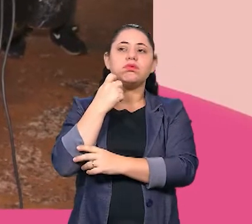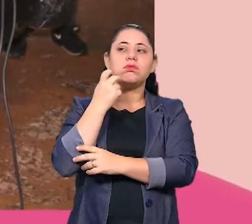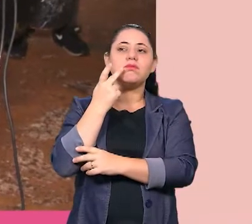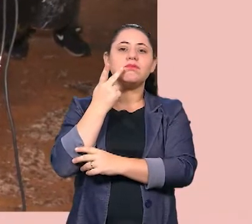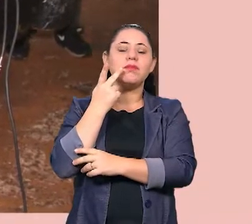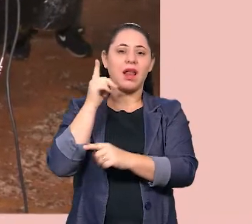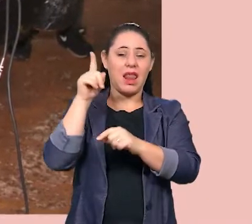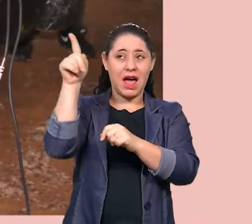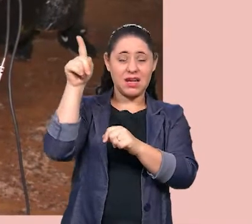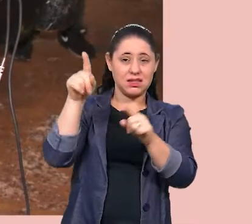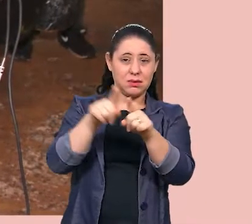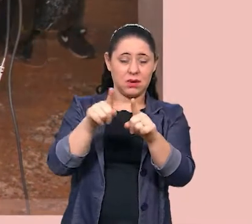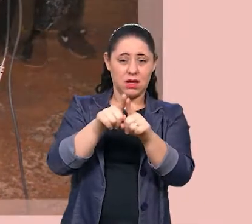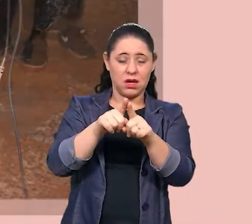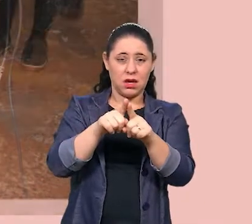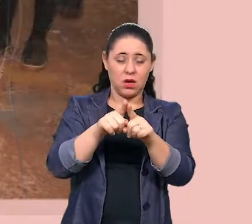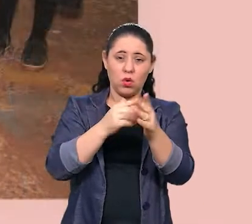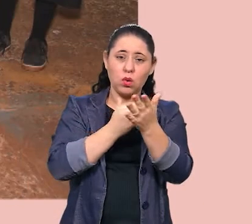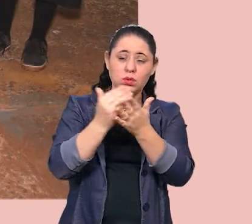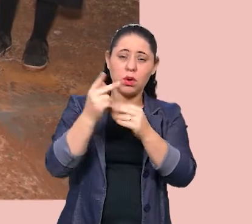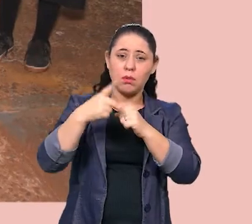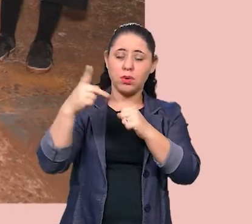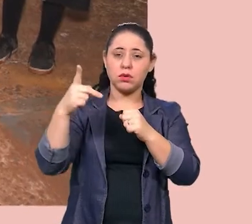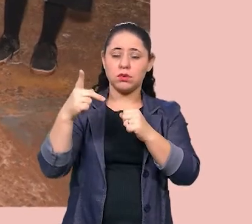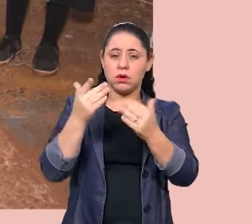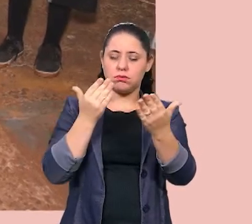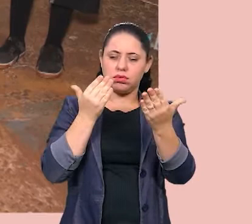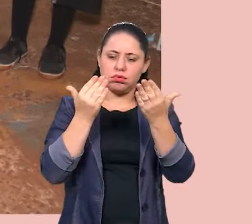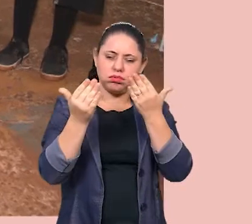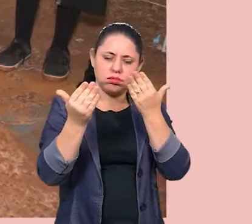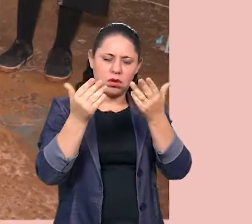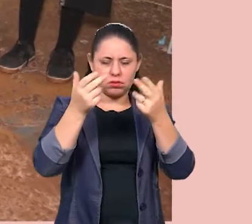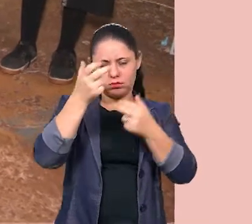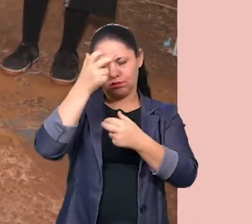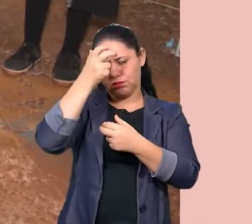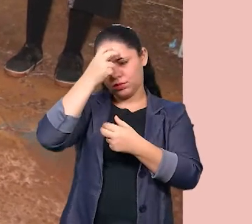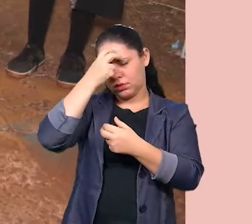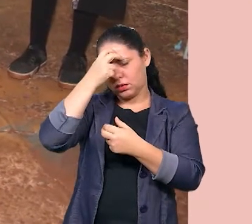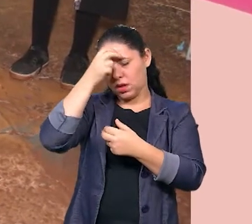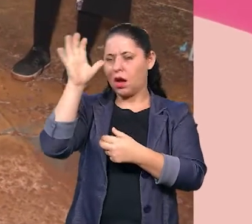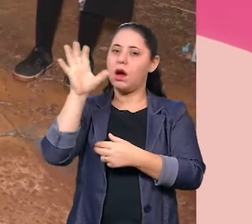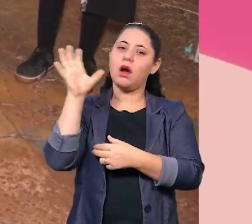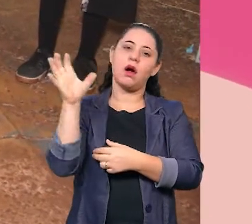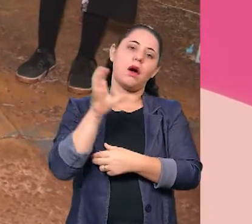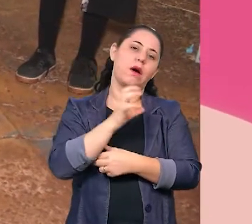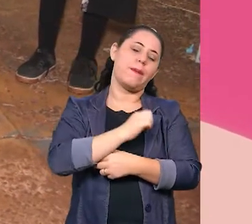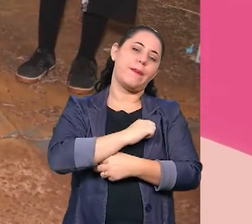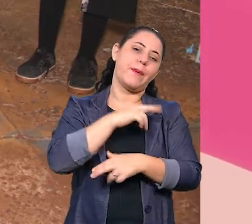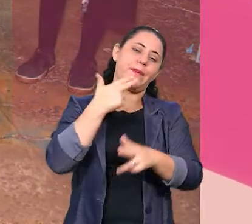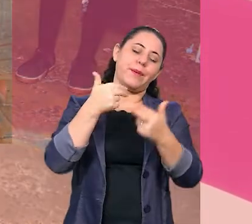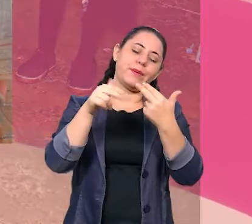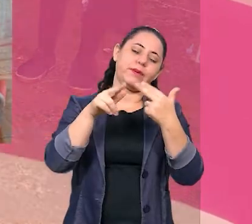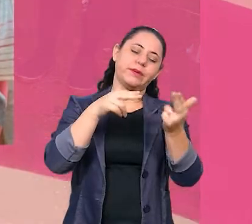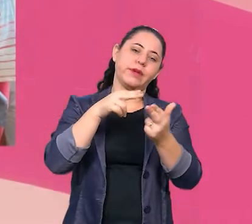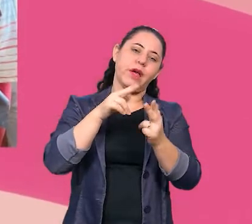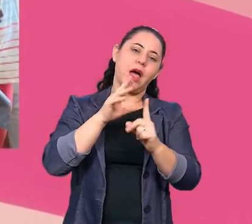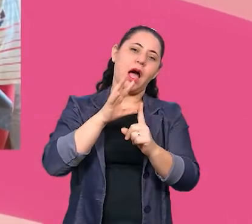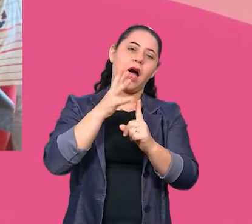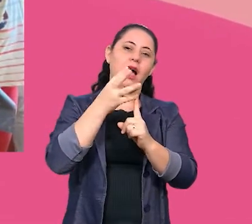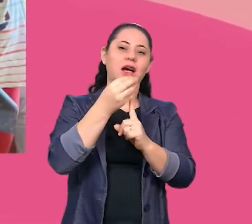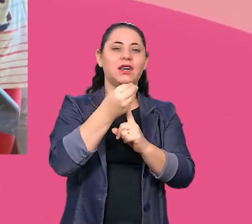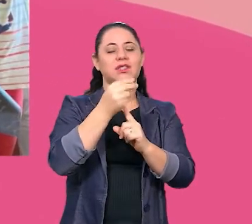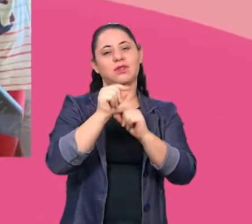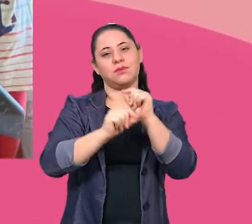pós em neuropsicopedagogia, mas amo música, amamos a arte e nós entendemos que o caminho para que